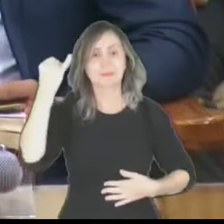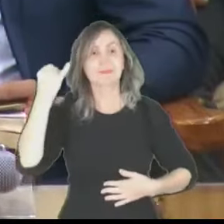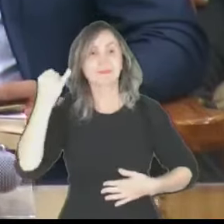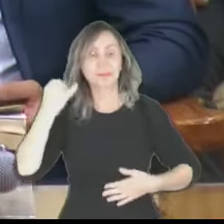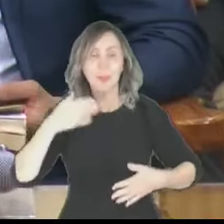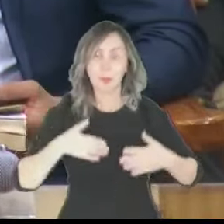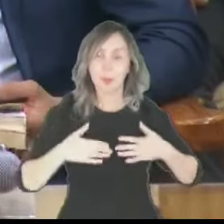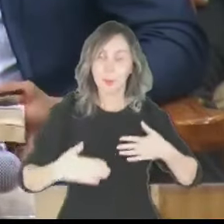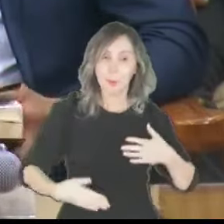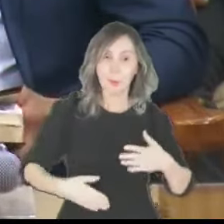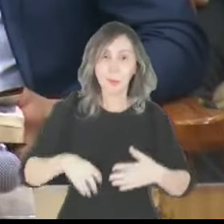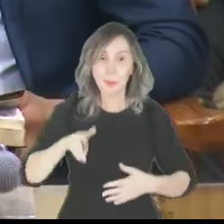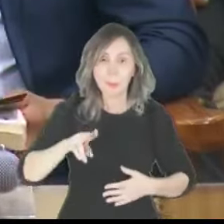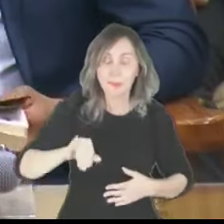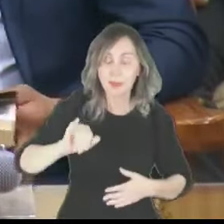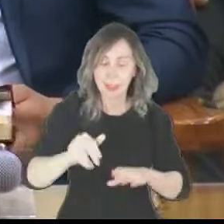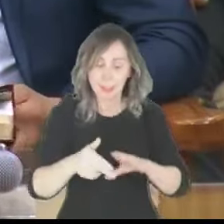ressuscitará.